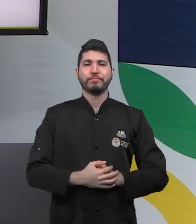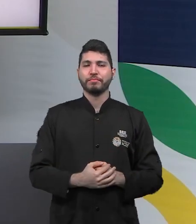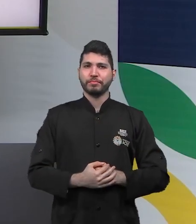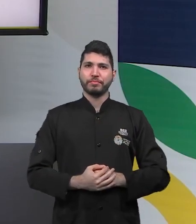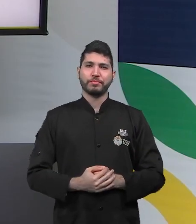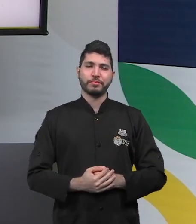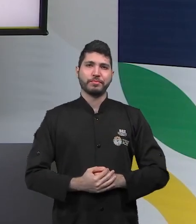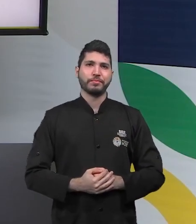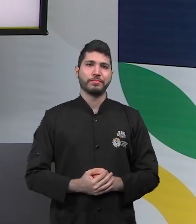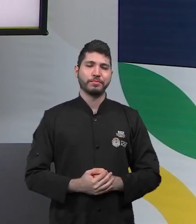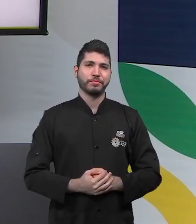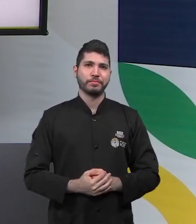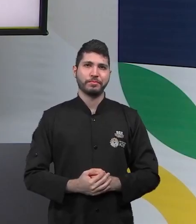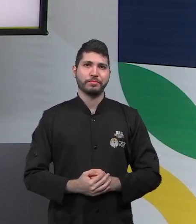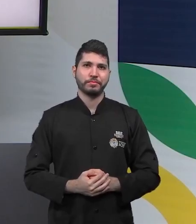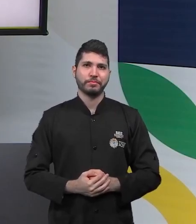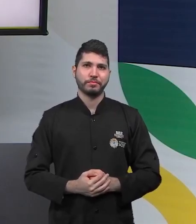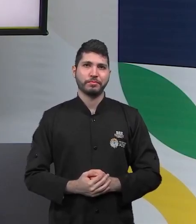Continuando,